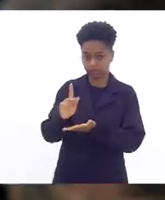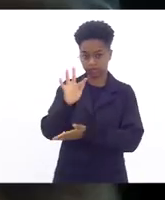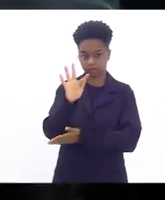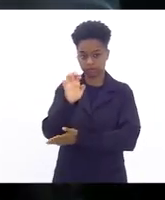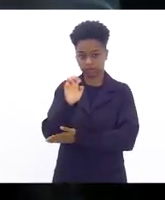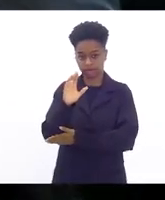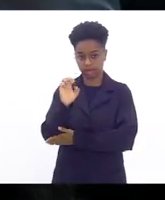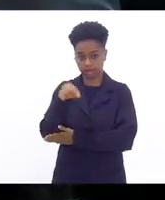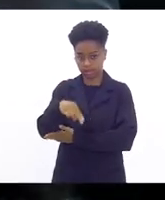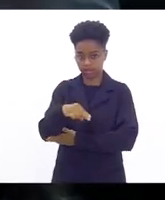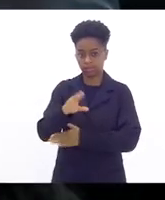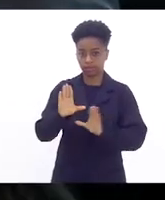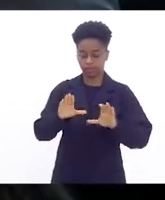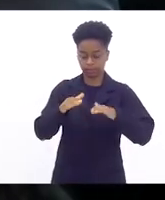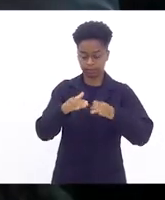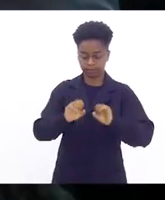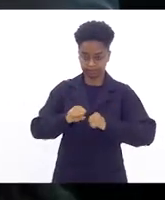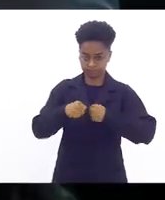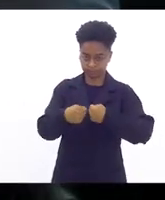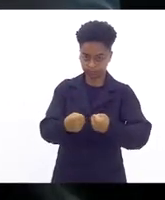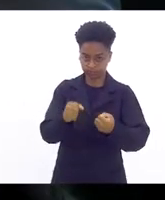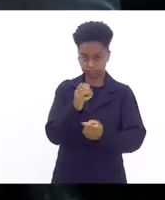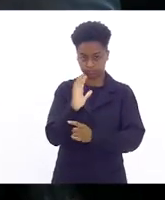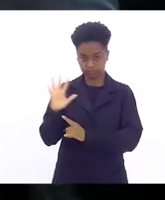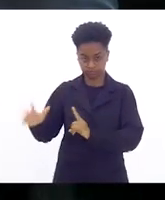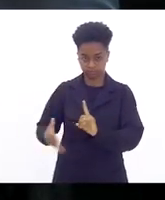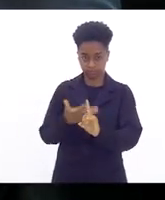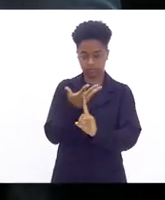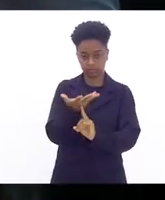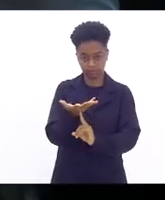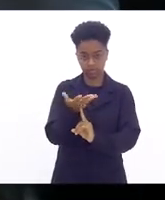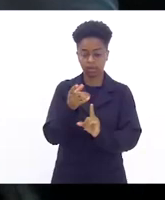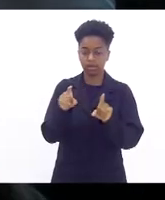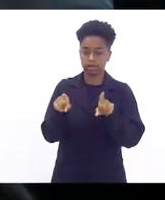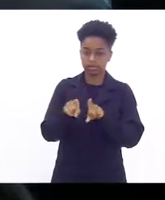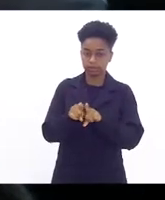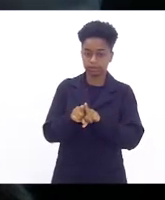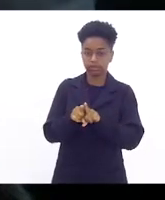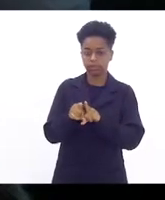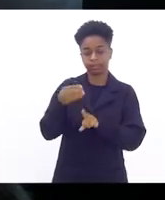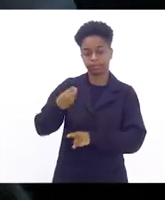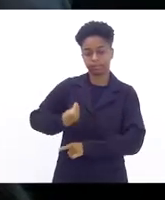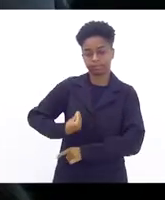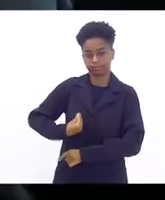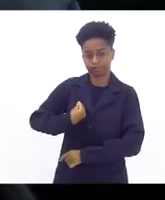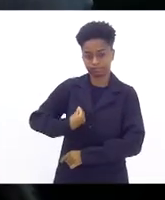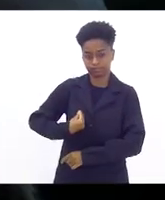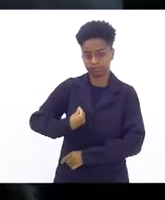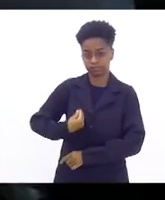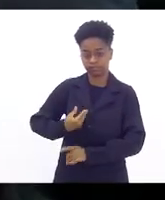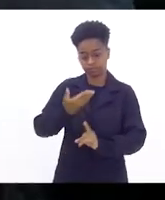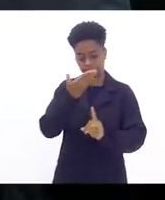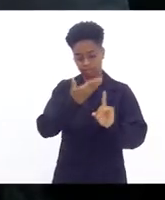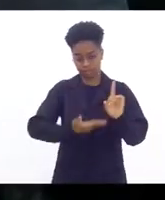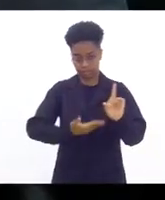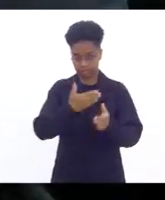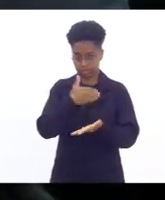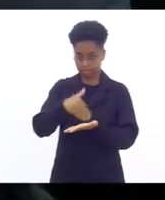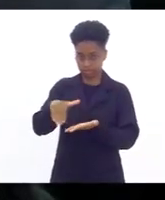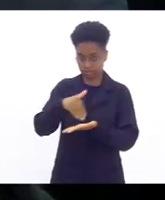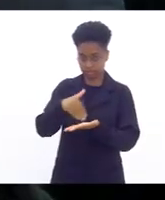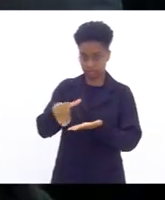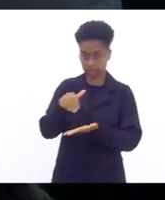de Defesa do meio ambiente contando aqui com a presença do excelentíssimo secretário